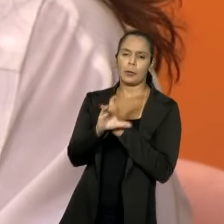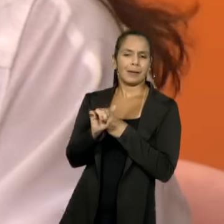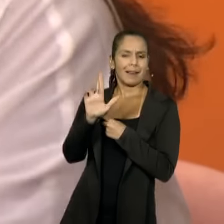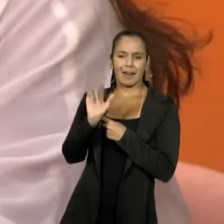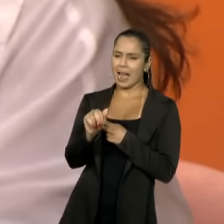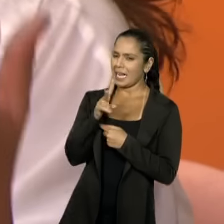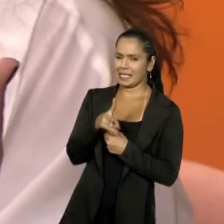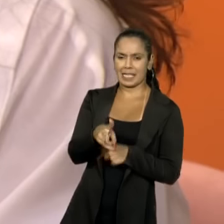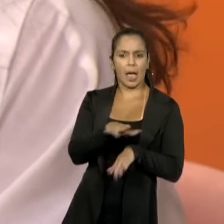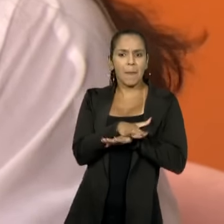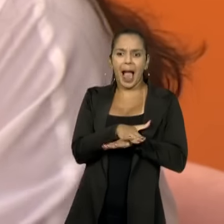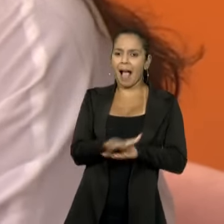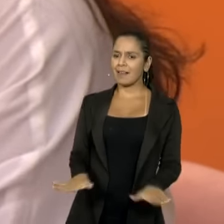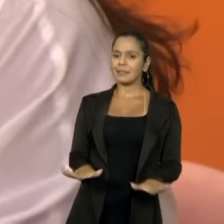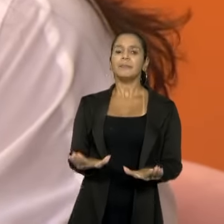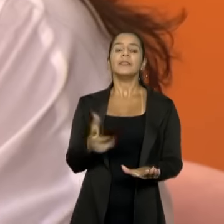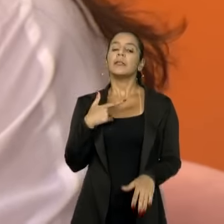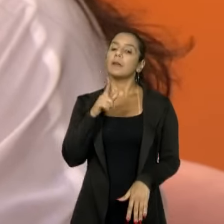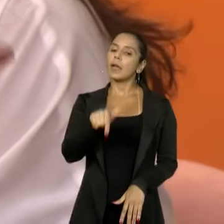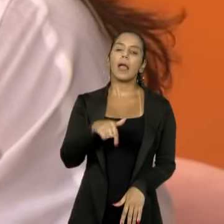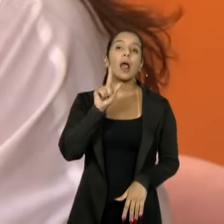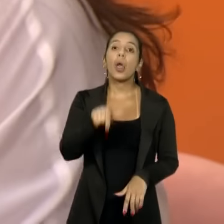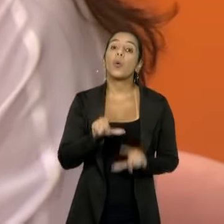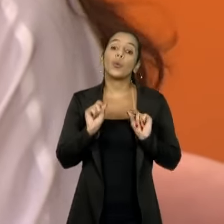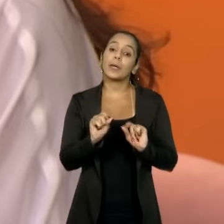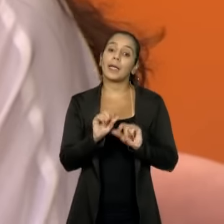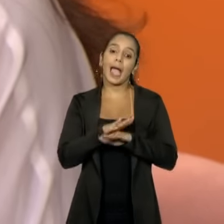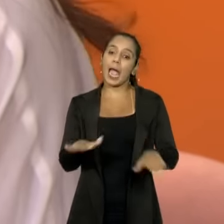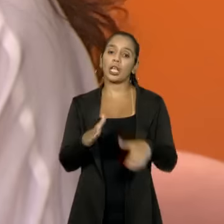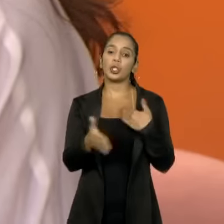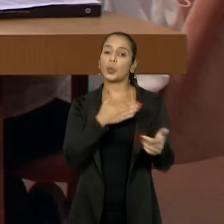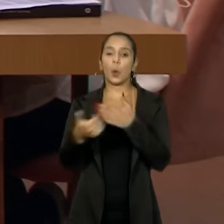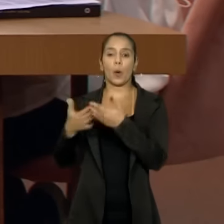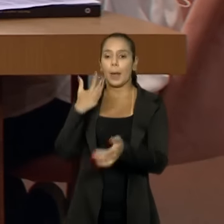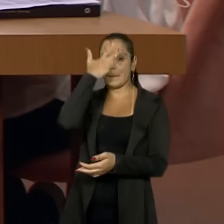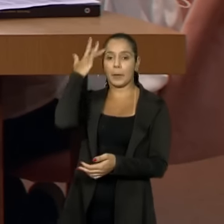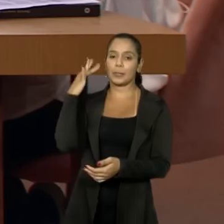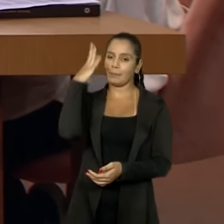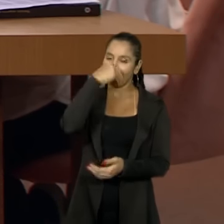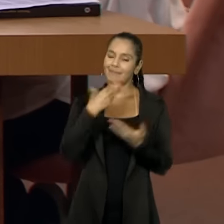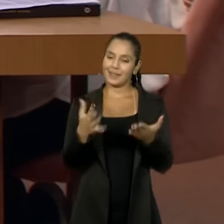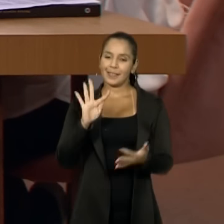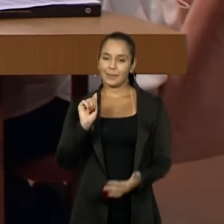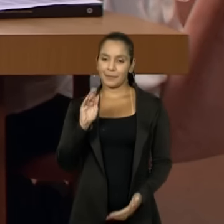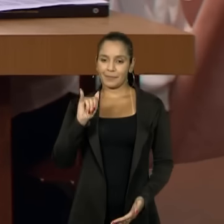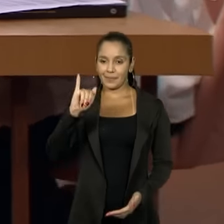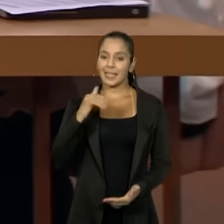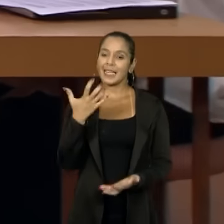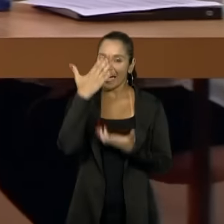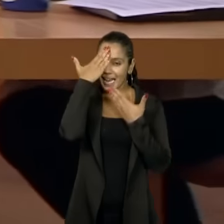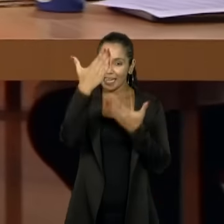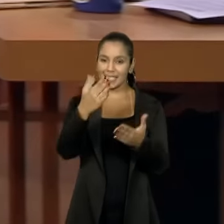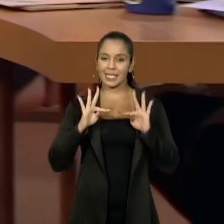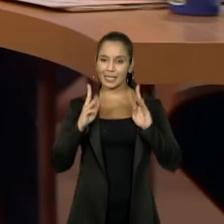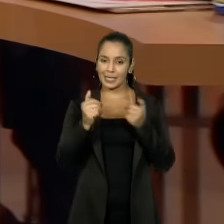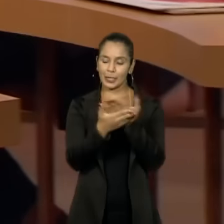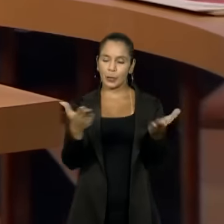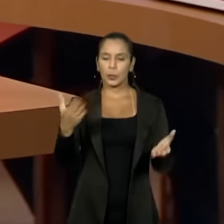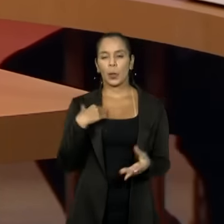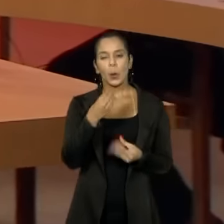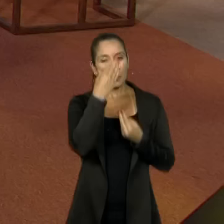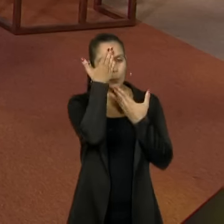estrela atemporal. Exato. E ela seria o que ela é, independente de qualquer pessoa. Linda, Fabi. Eu quero agradecer a todos vocês. Toninho,